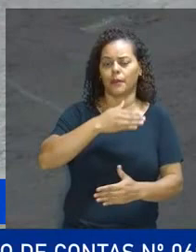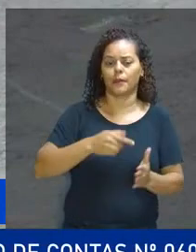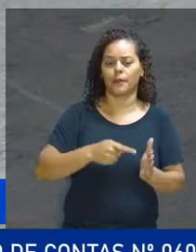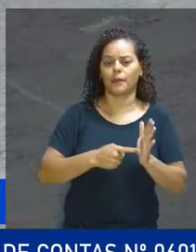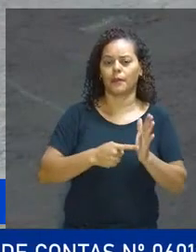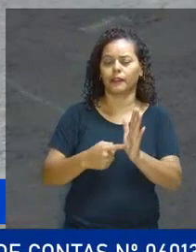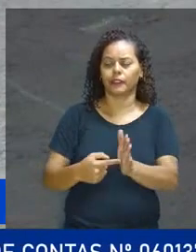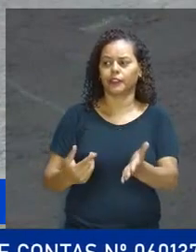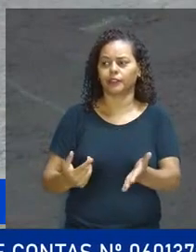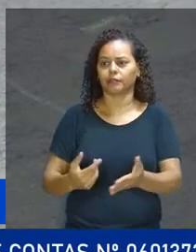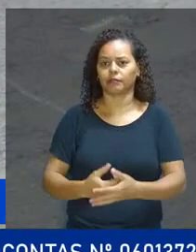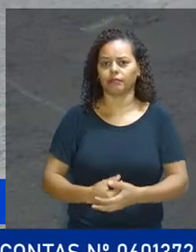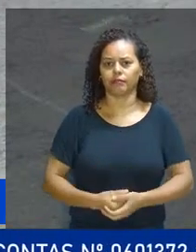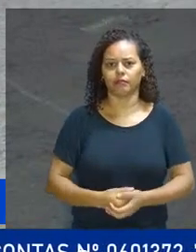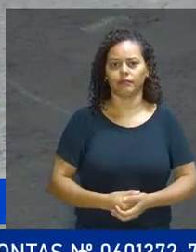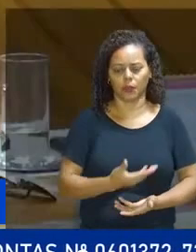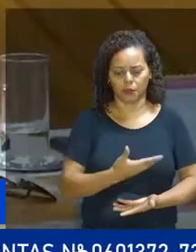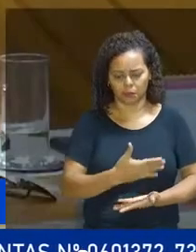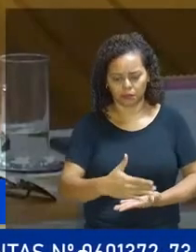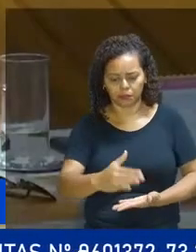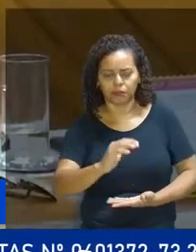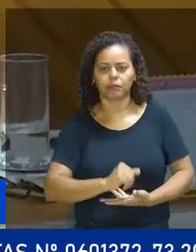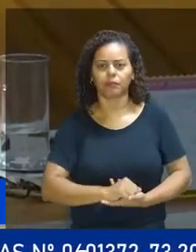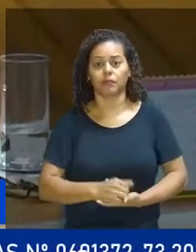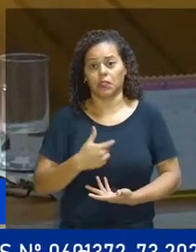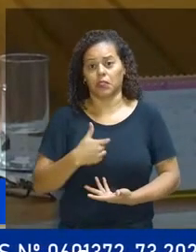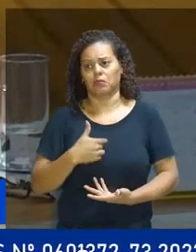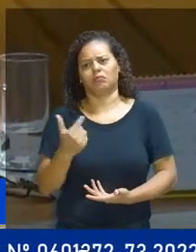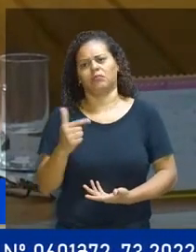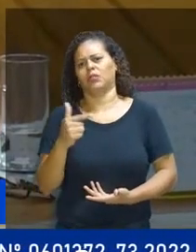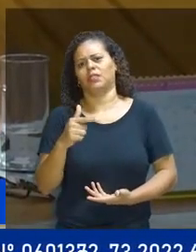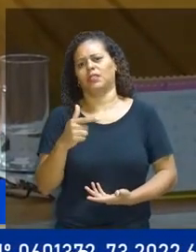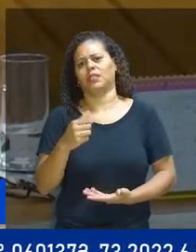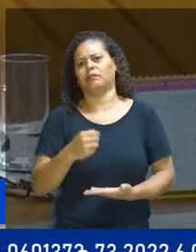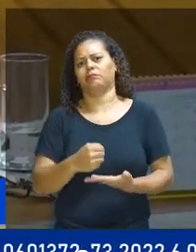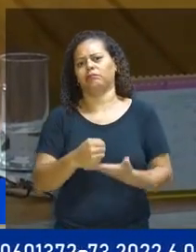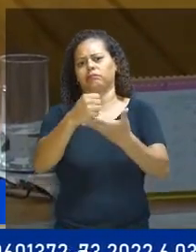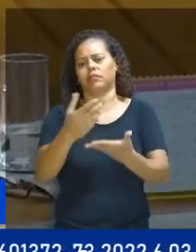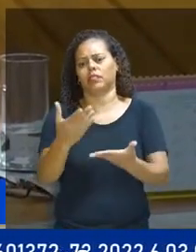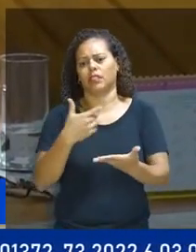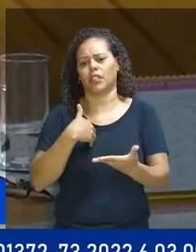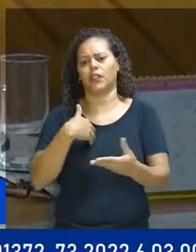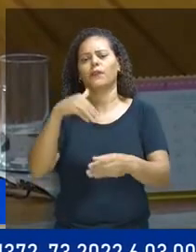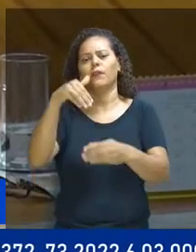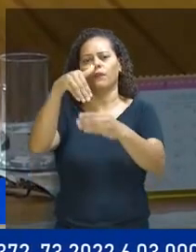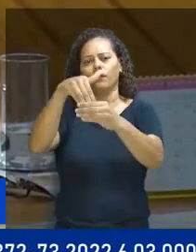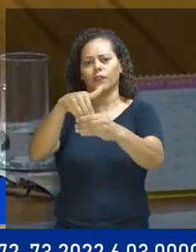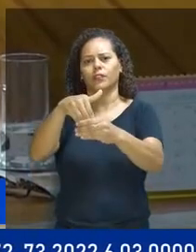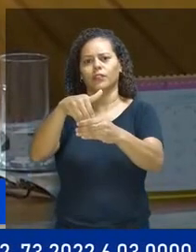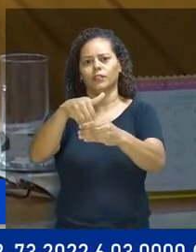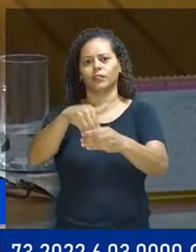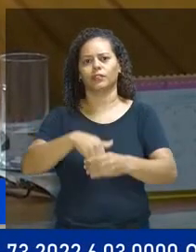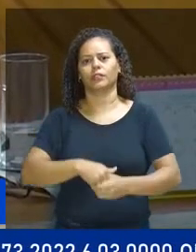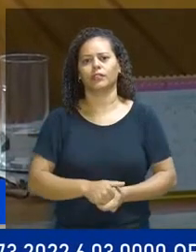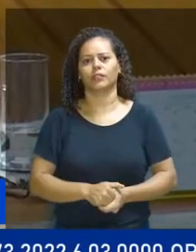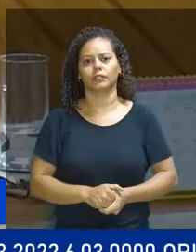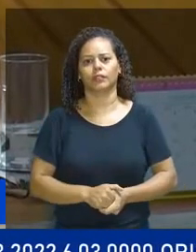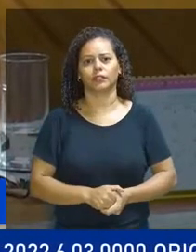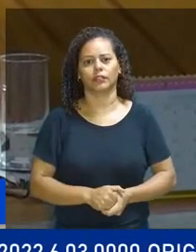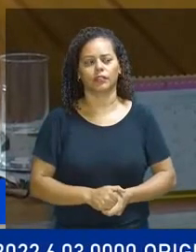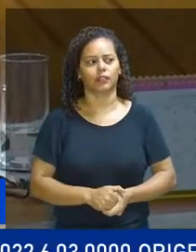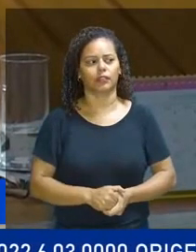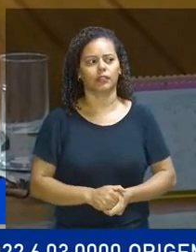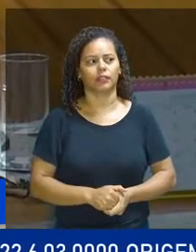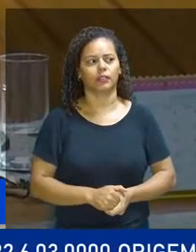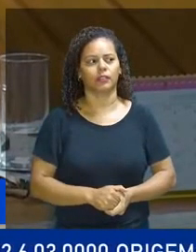Vossa Excelência pode prosseguir, doutor Paulo. Isso, como não tem sustentação, né, então eu já vou aqui para o voto. Já antecipo que eu